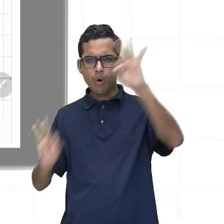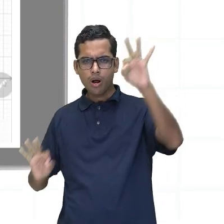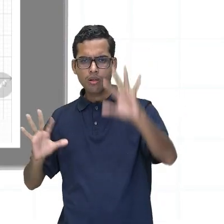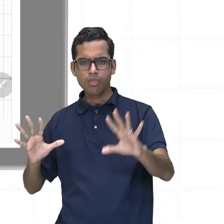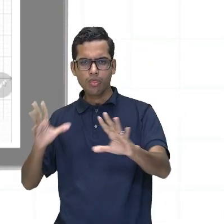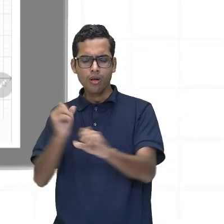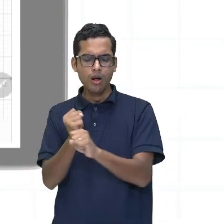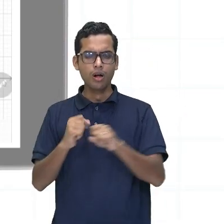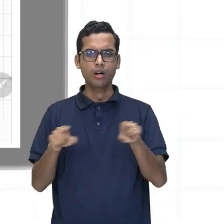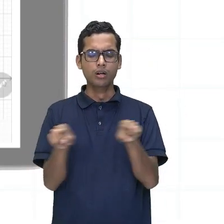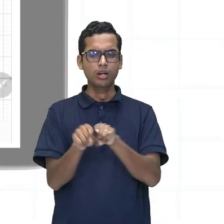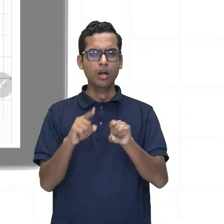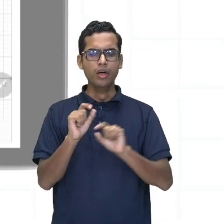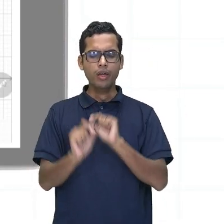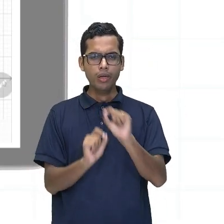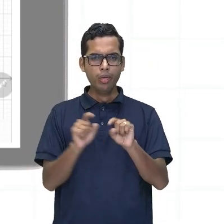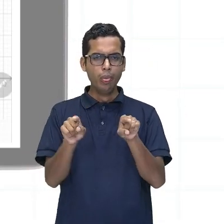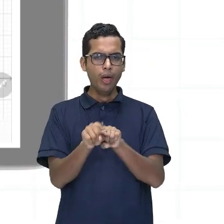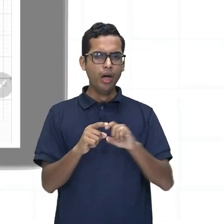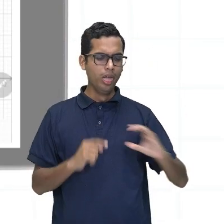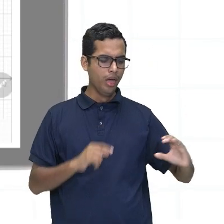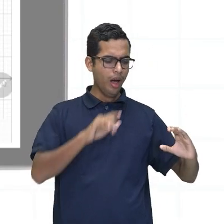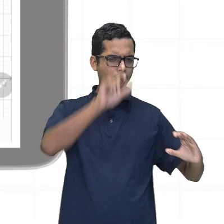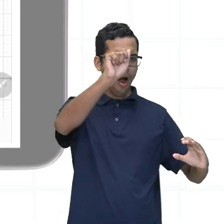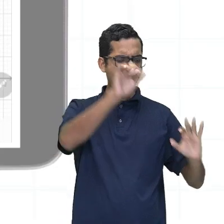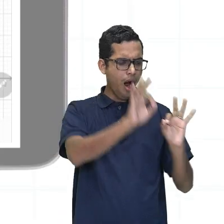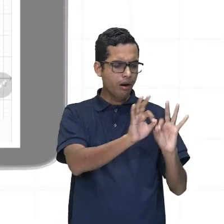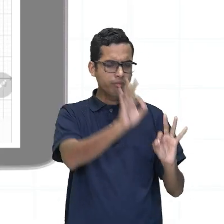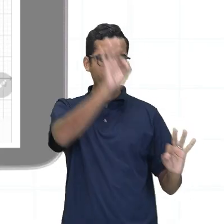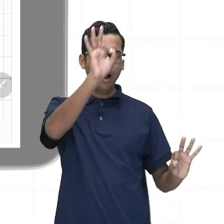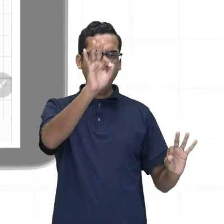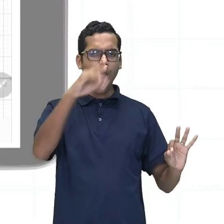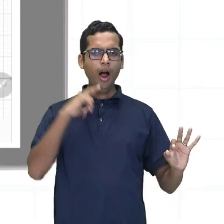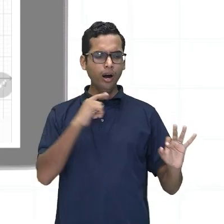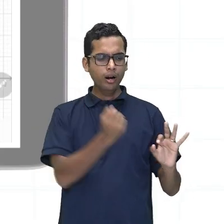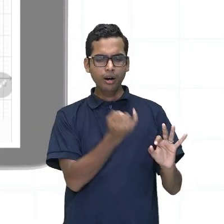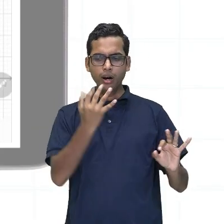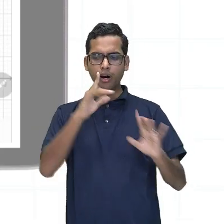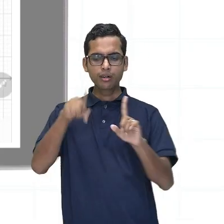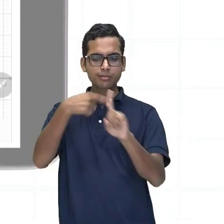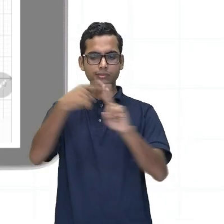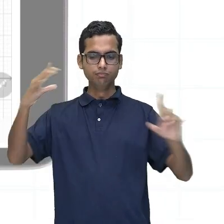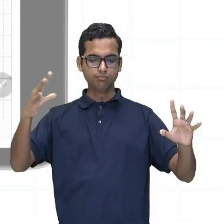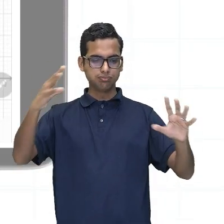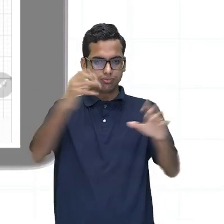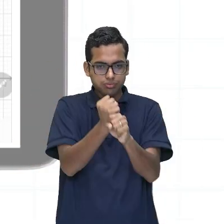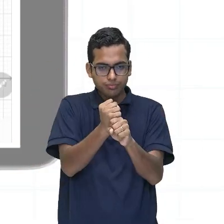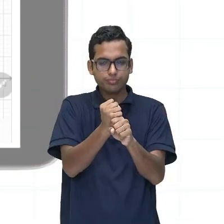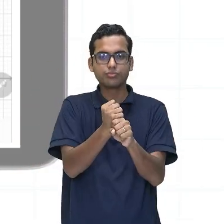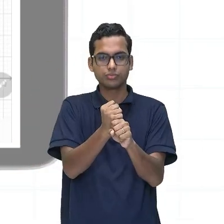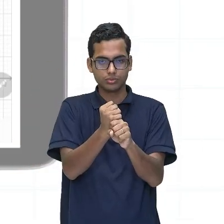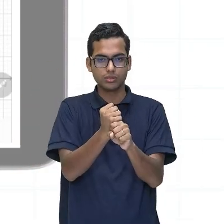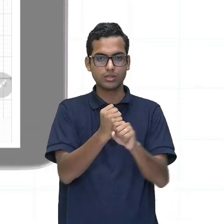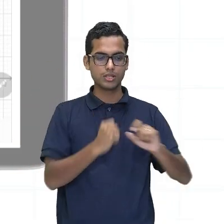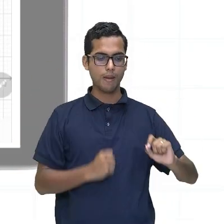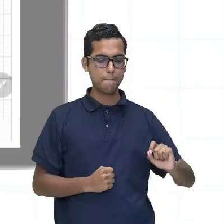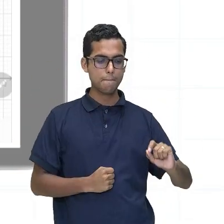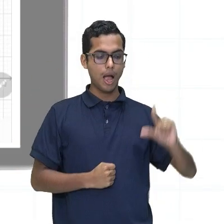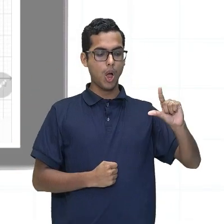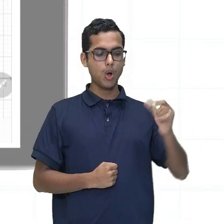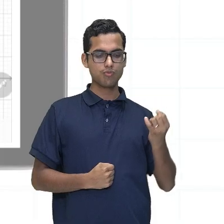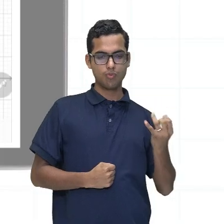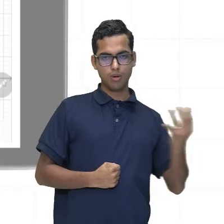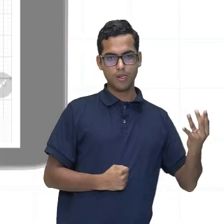é maior do que a medida BC. Agora, vamos ver um outro tamanho de triângulo. Vou